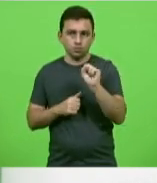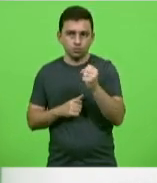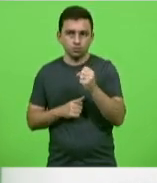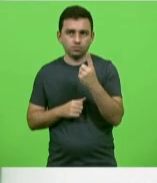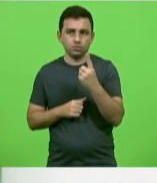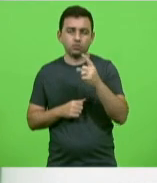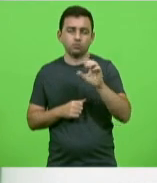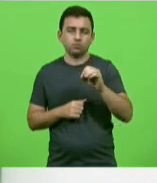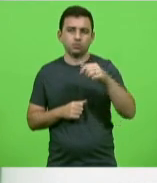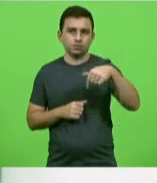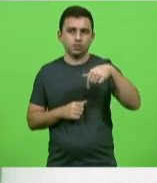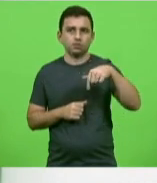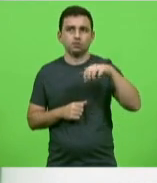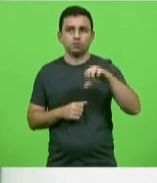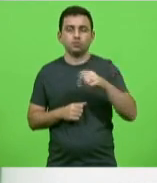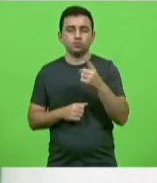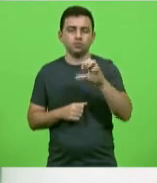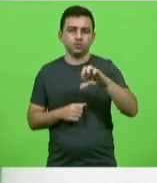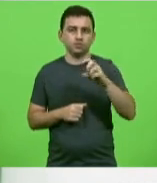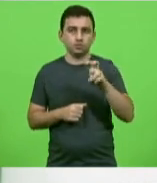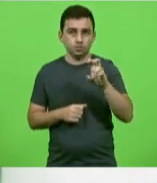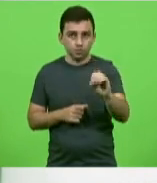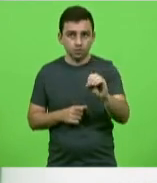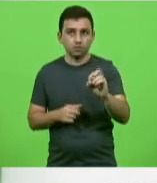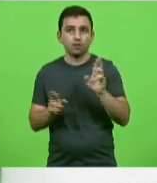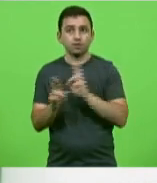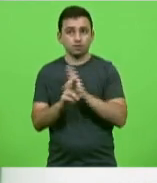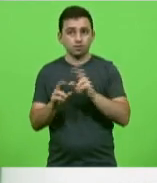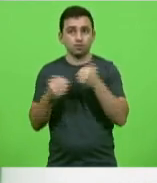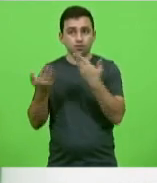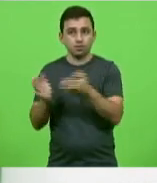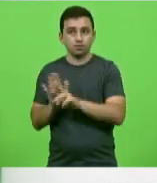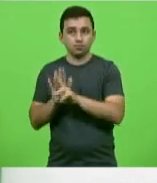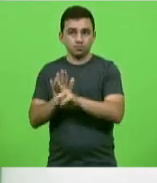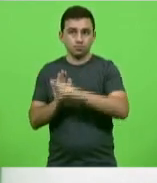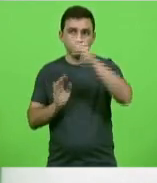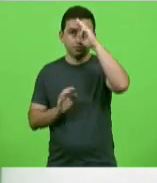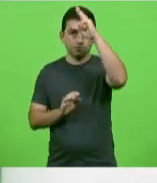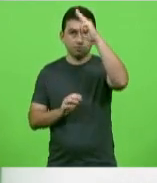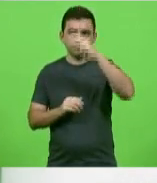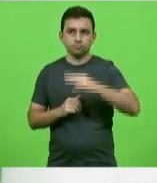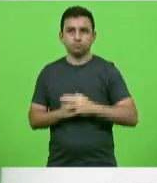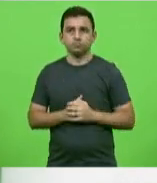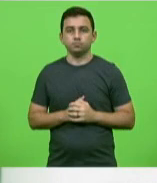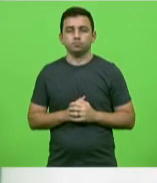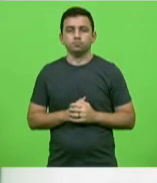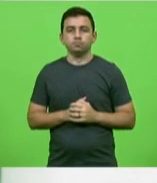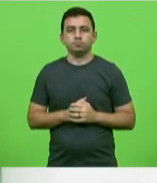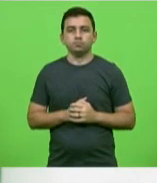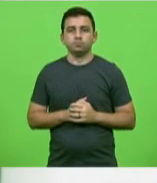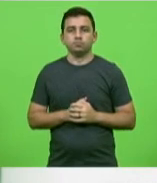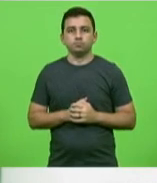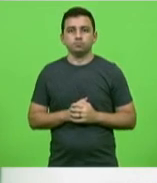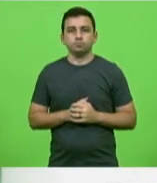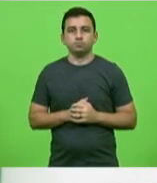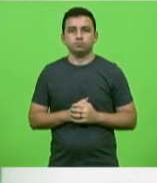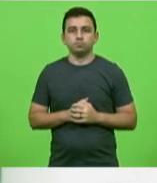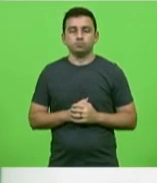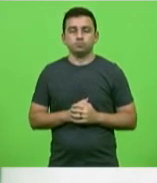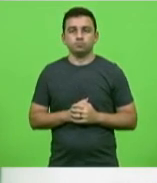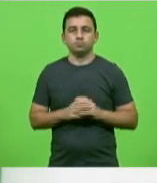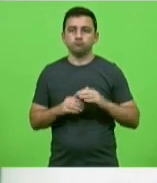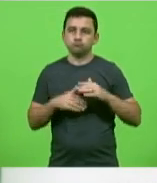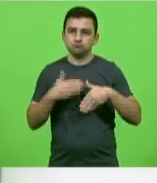Lei 1070 de 1950 em relação ao representado Carlos Moisés da Silva.